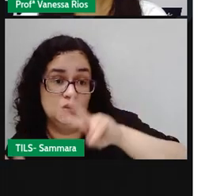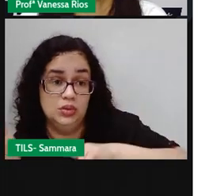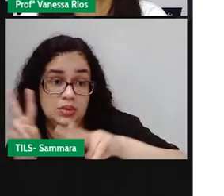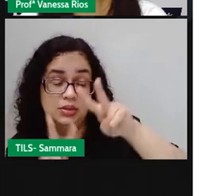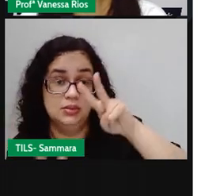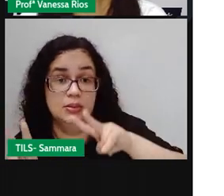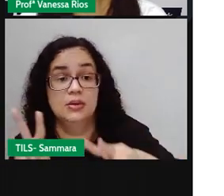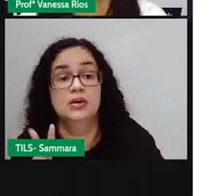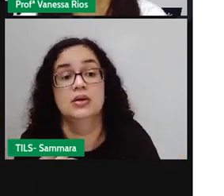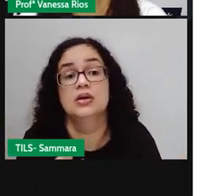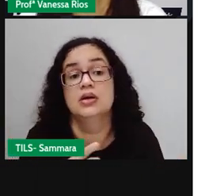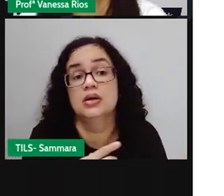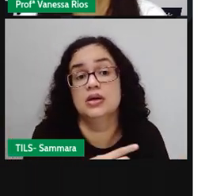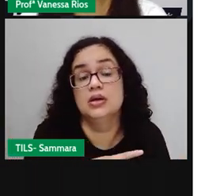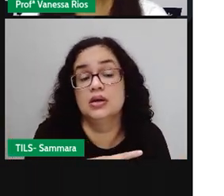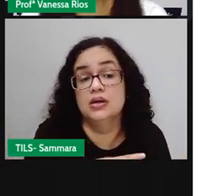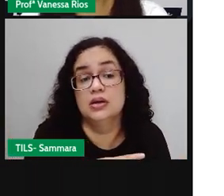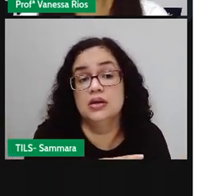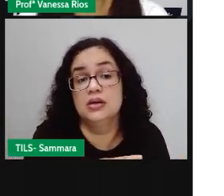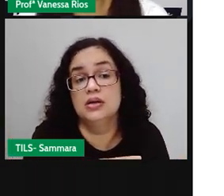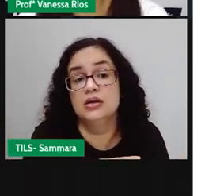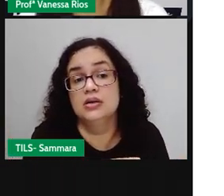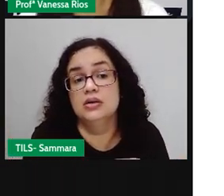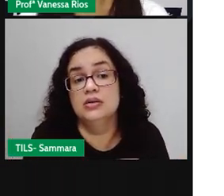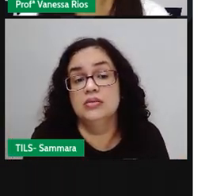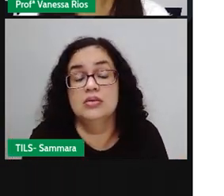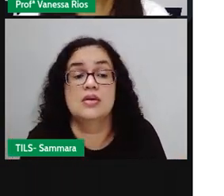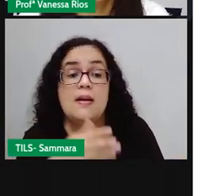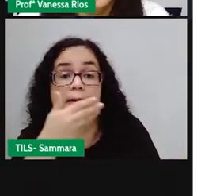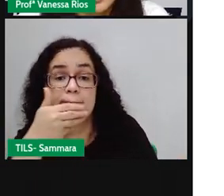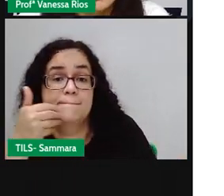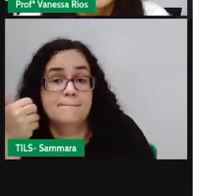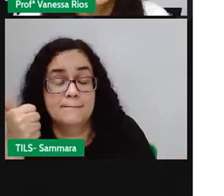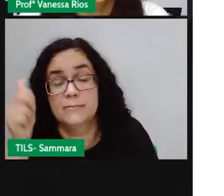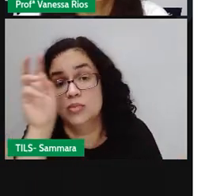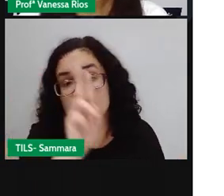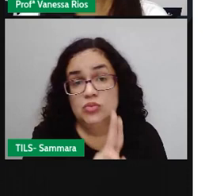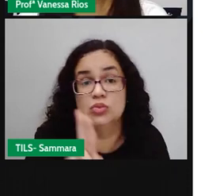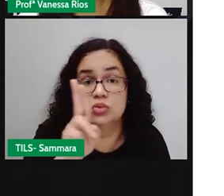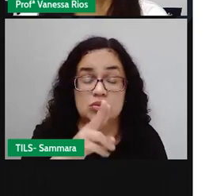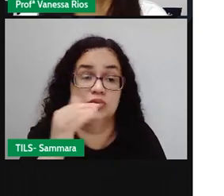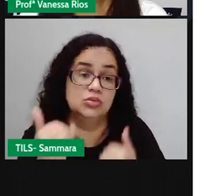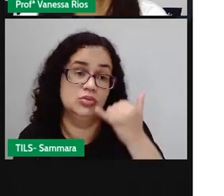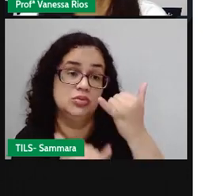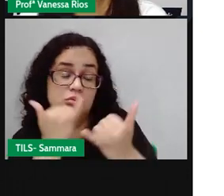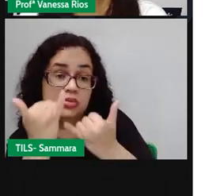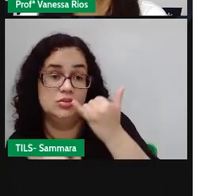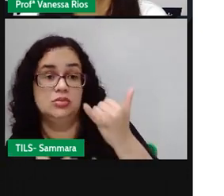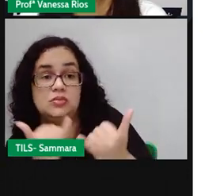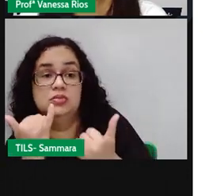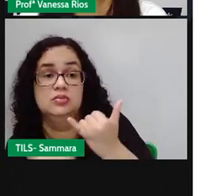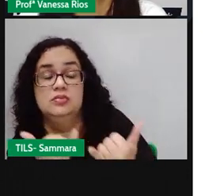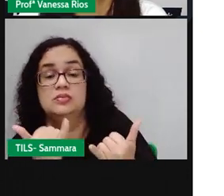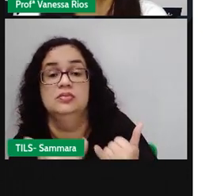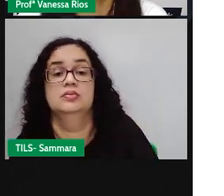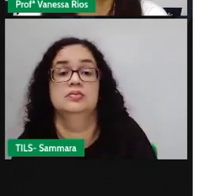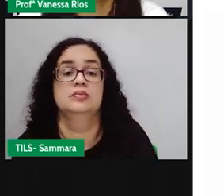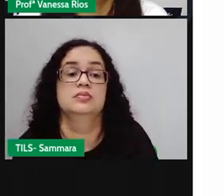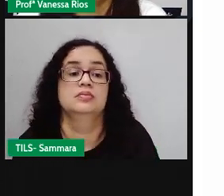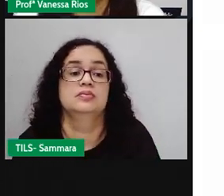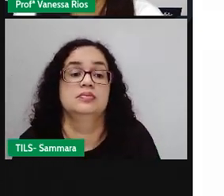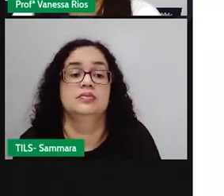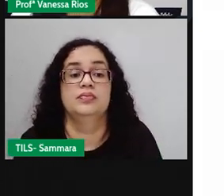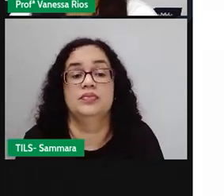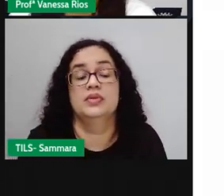os materiais eles são adequados ao melhor uso, né, do brinquedo, a forma como o brinquedo vai se adequar